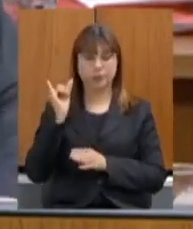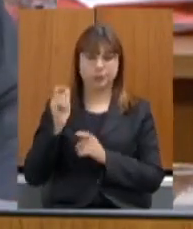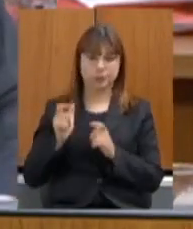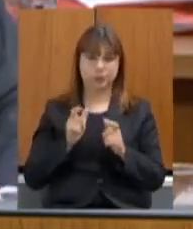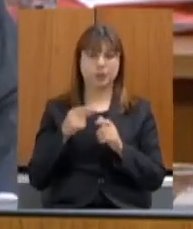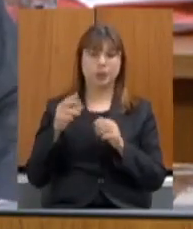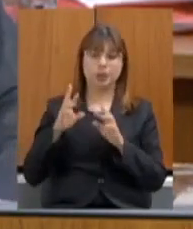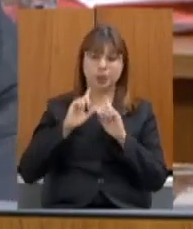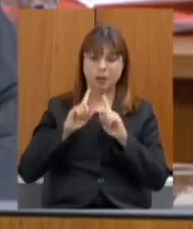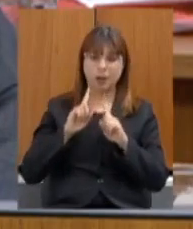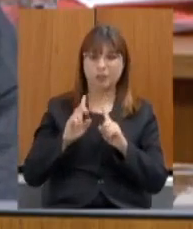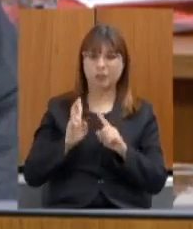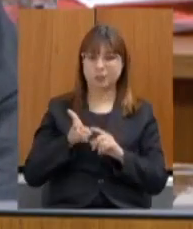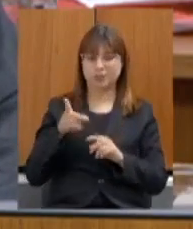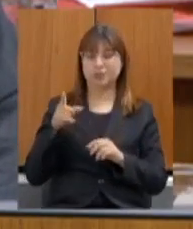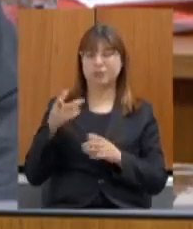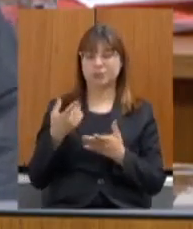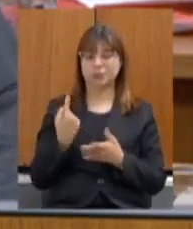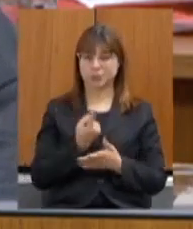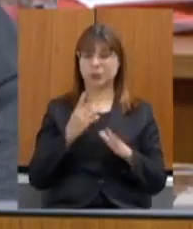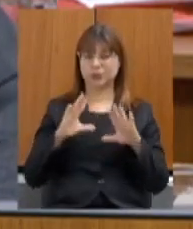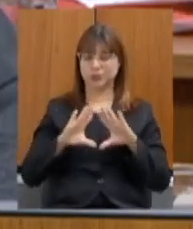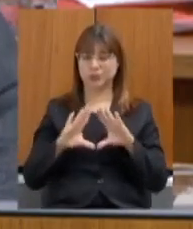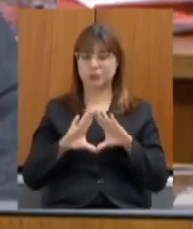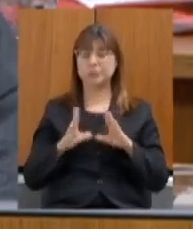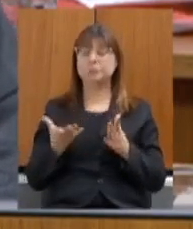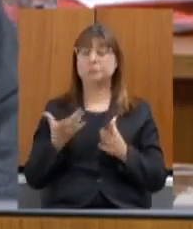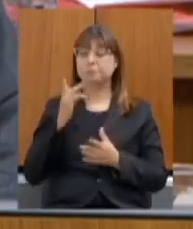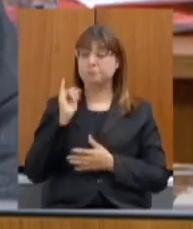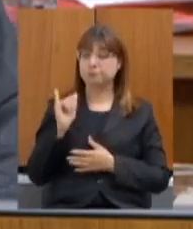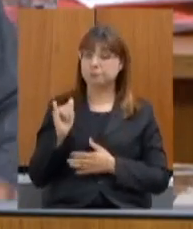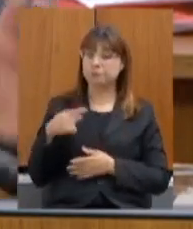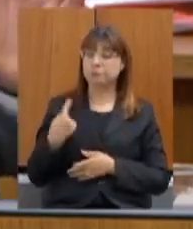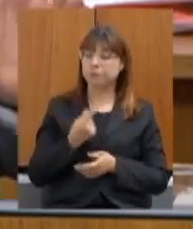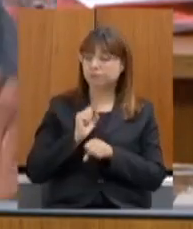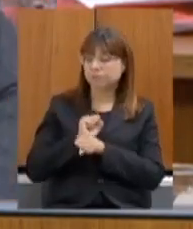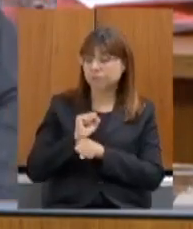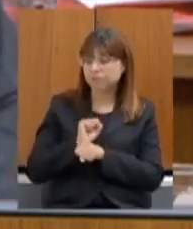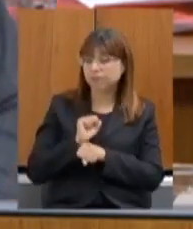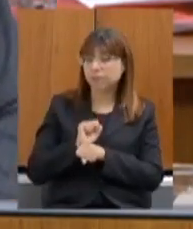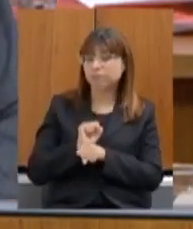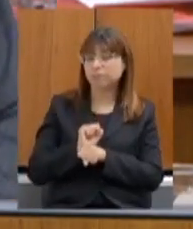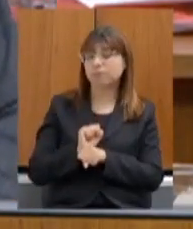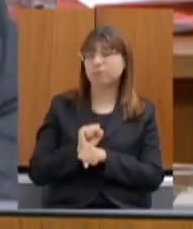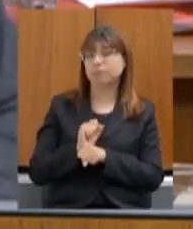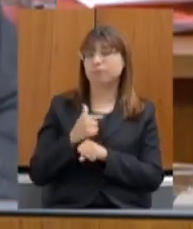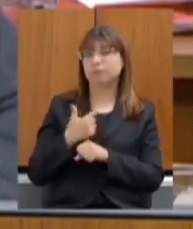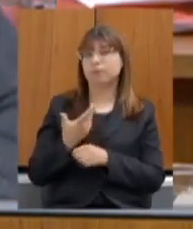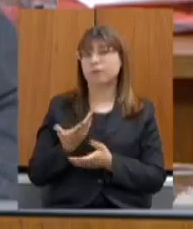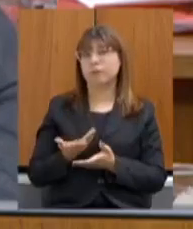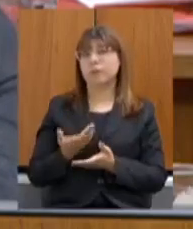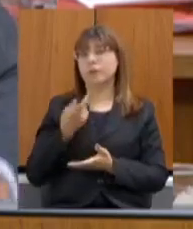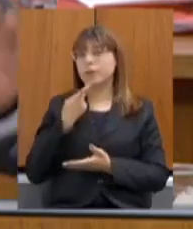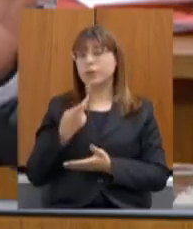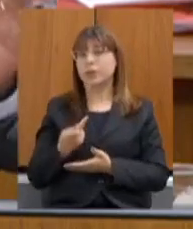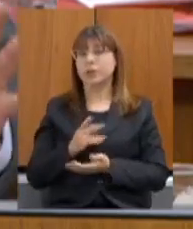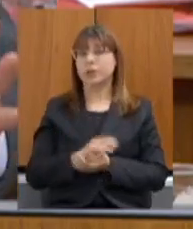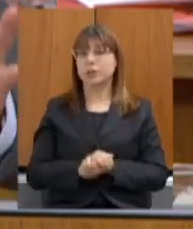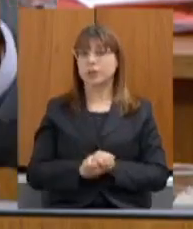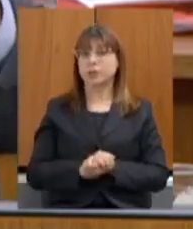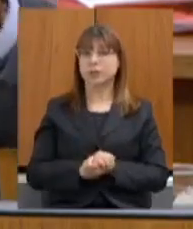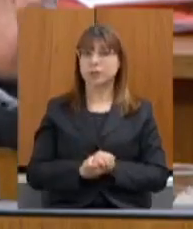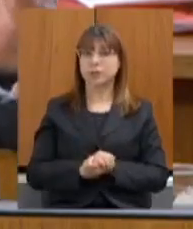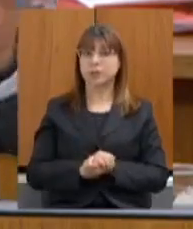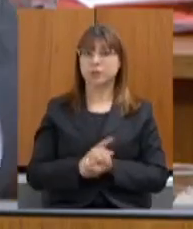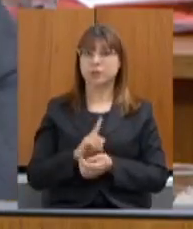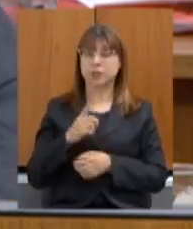Devo dizer, secretário, que temos aí uma expectativa muito grande, conforme a V. Exª manifesta, através do,